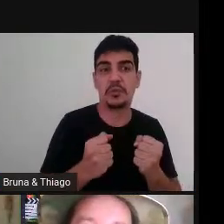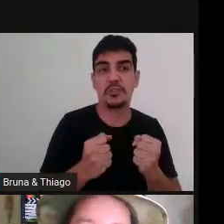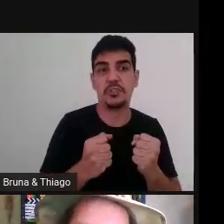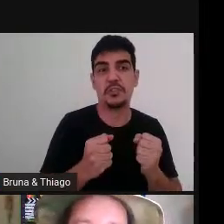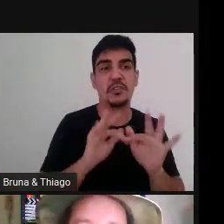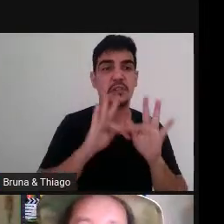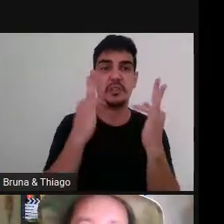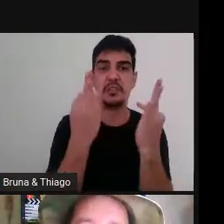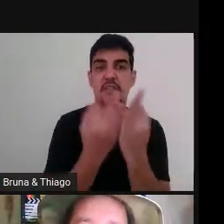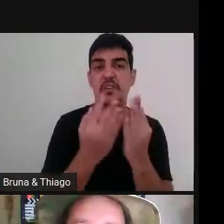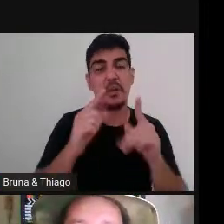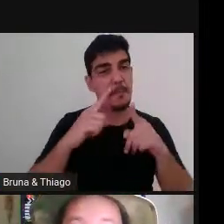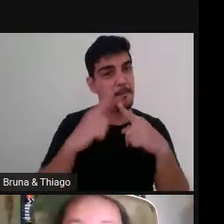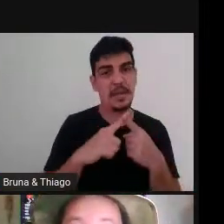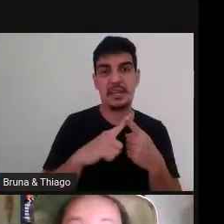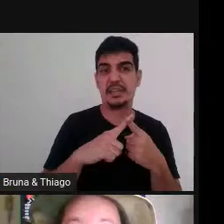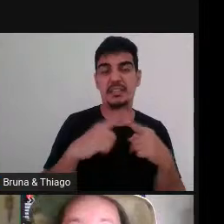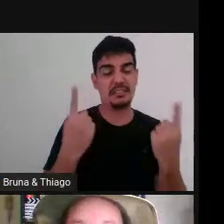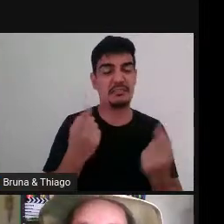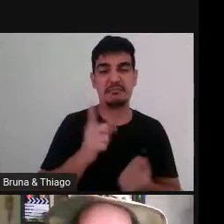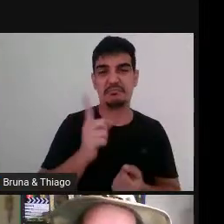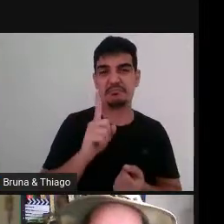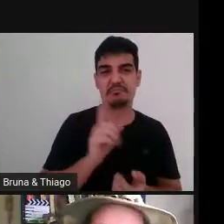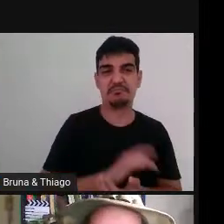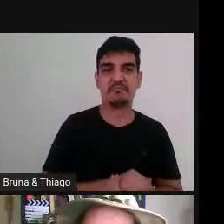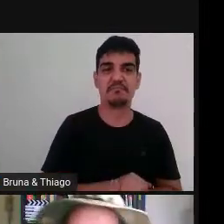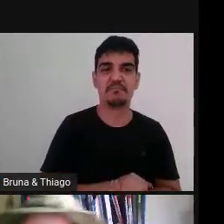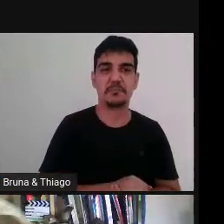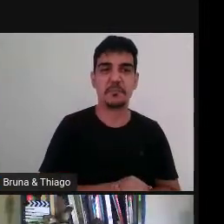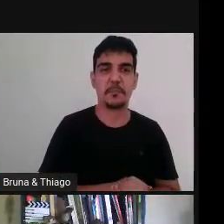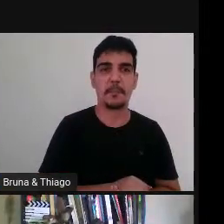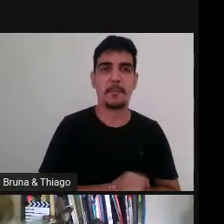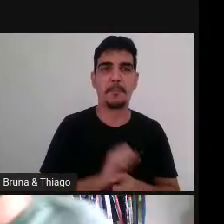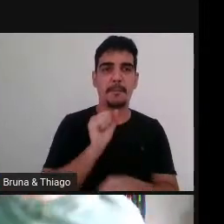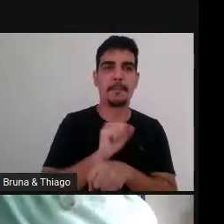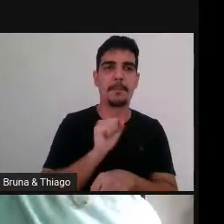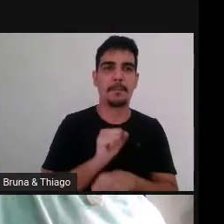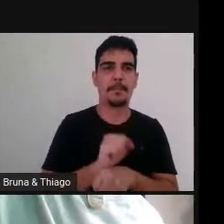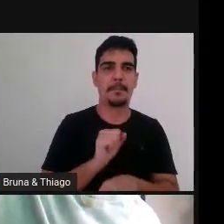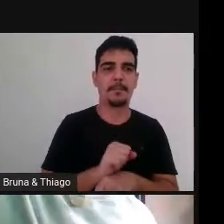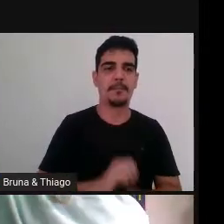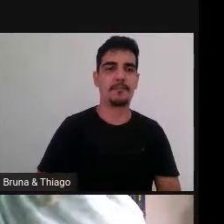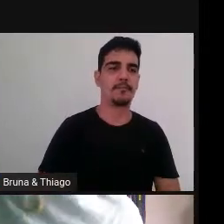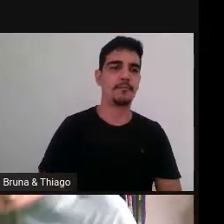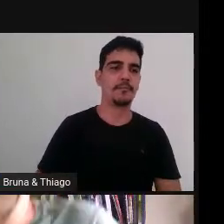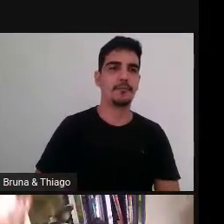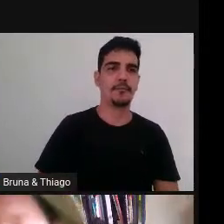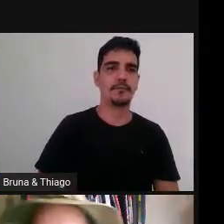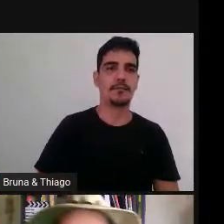ter um envenenamento, né? Rapidinho, deixa eu só ver aqui, rapidinho.